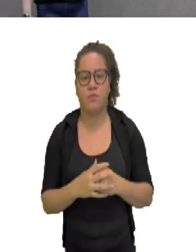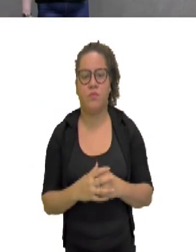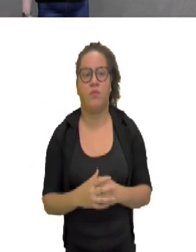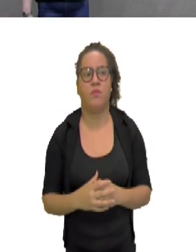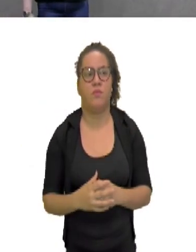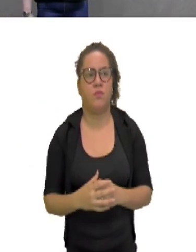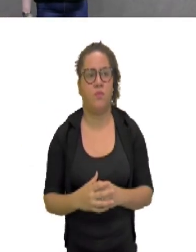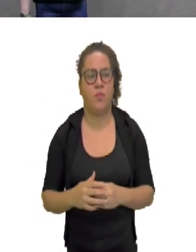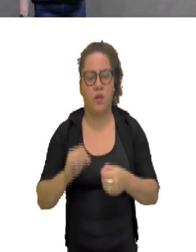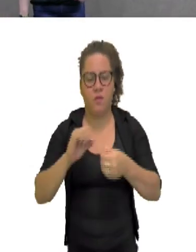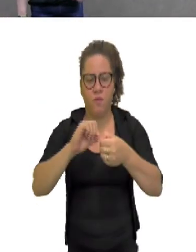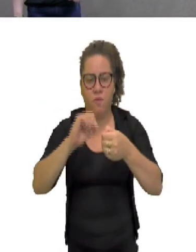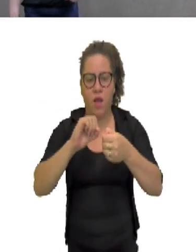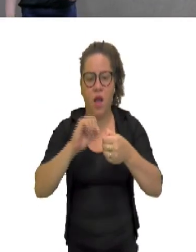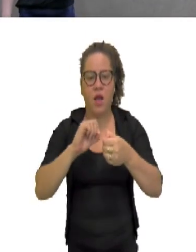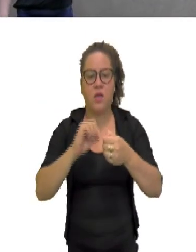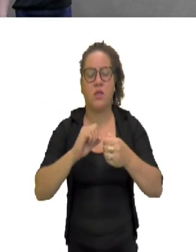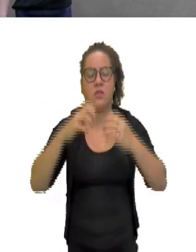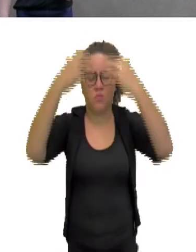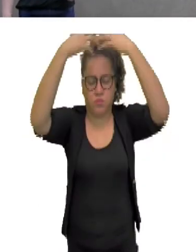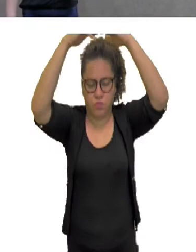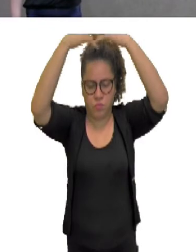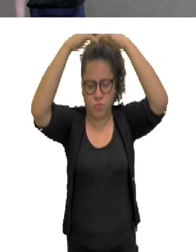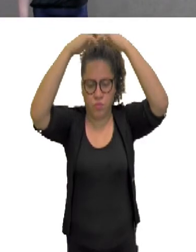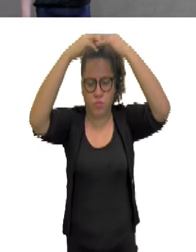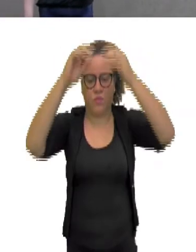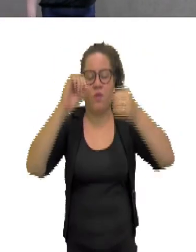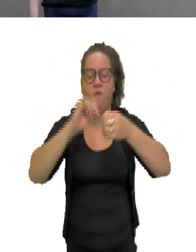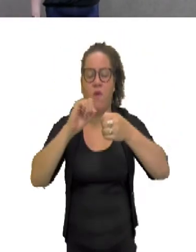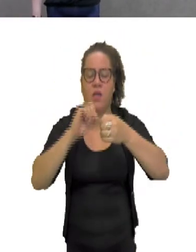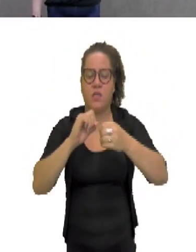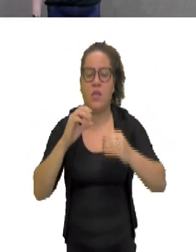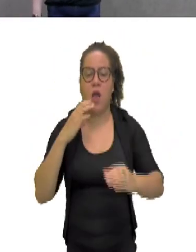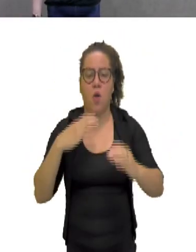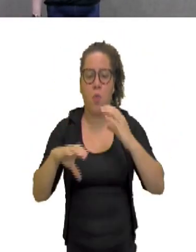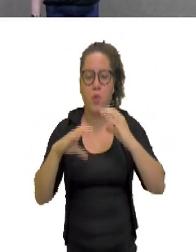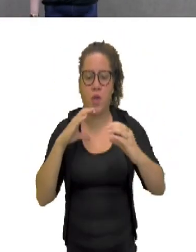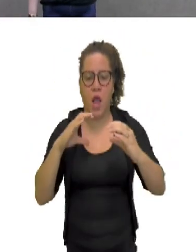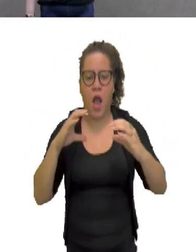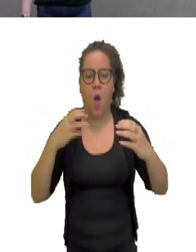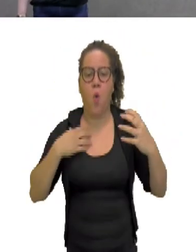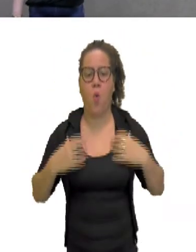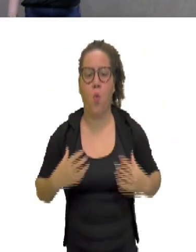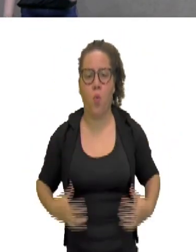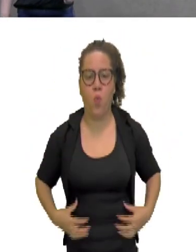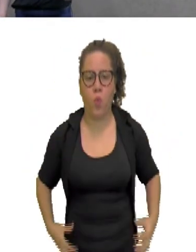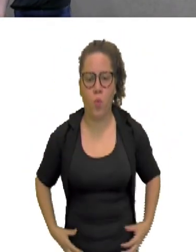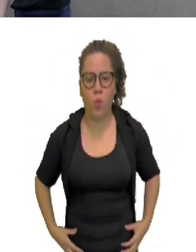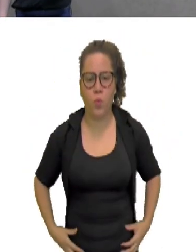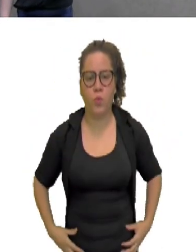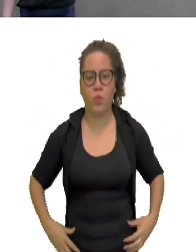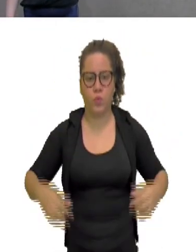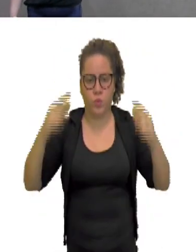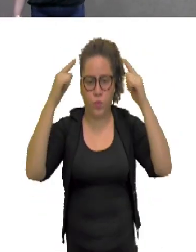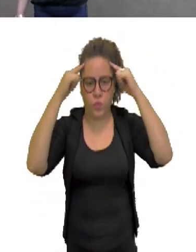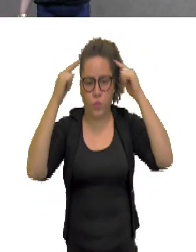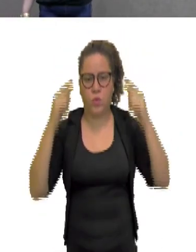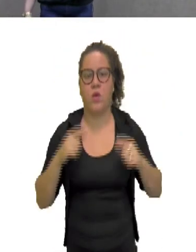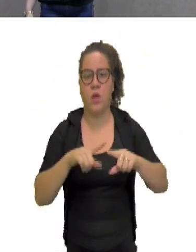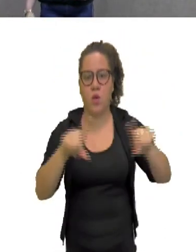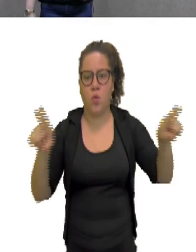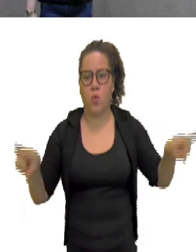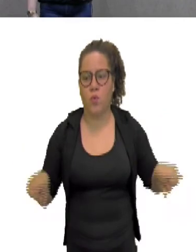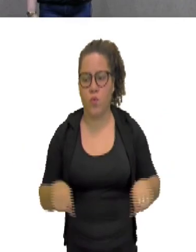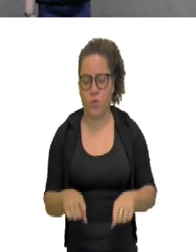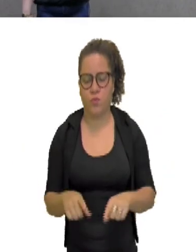função do tecido nervoso é fazer as comunicações entre os órgãos do corpo e o meio externo.